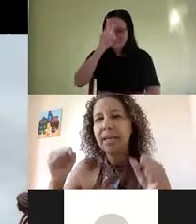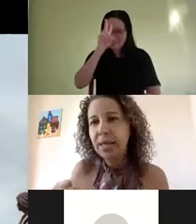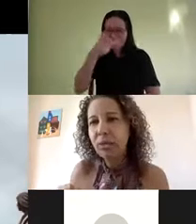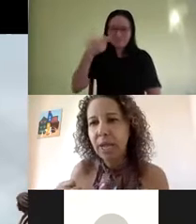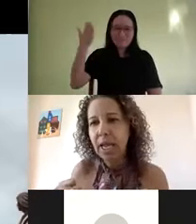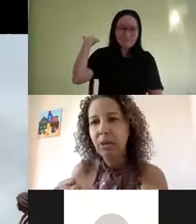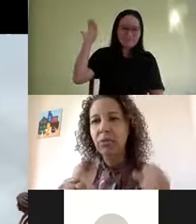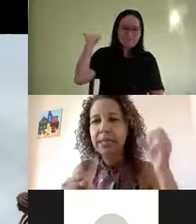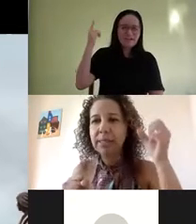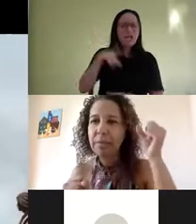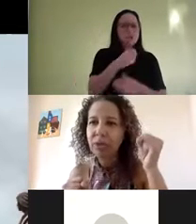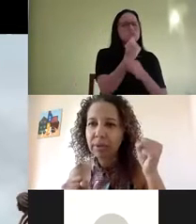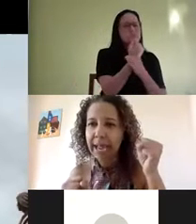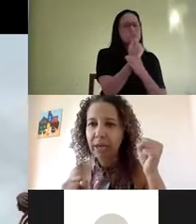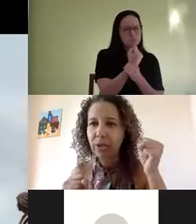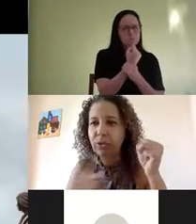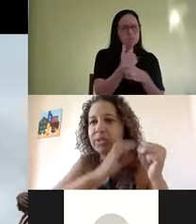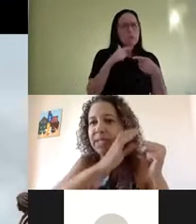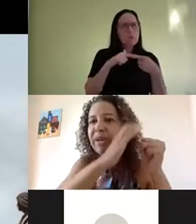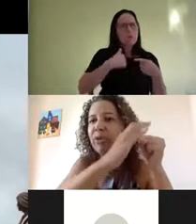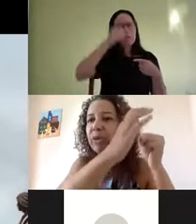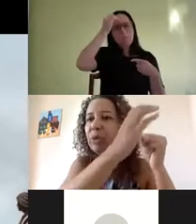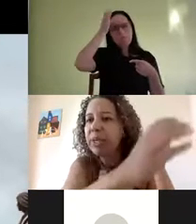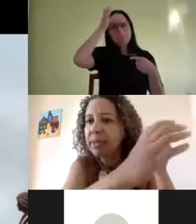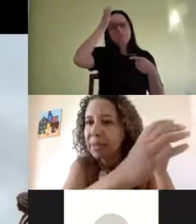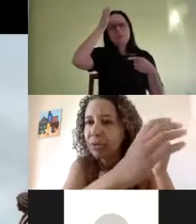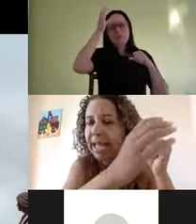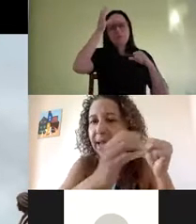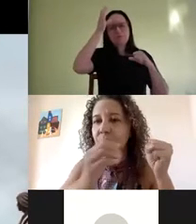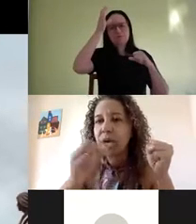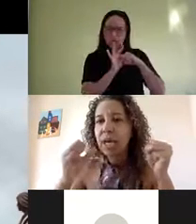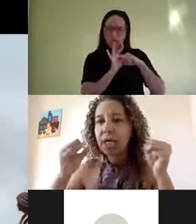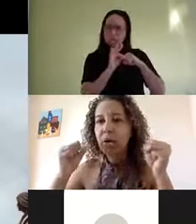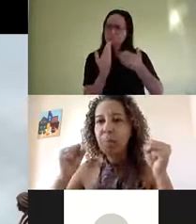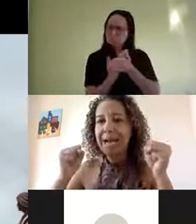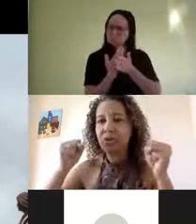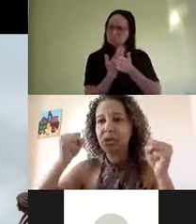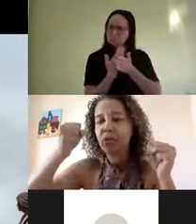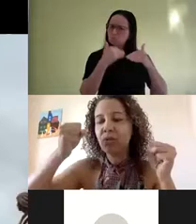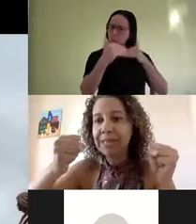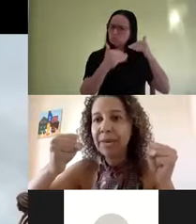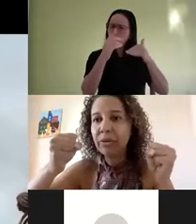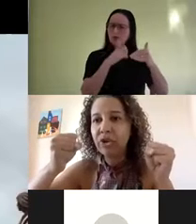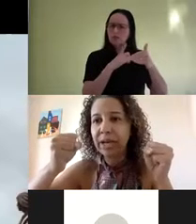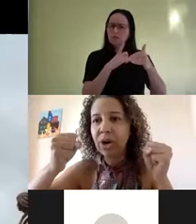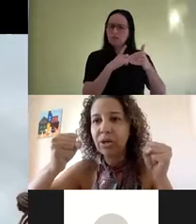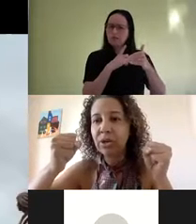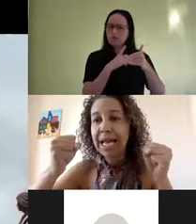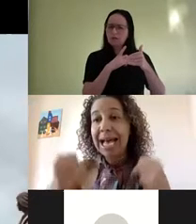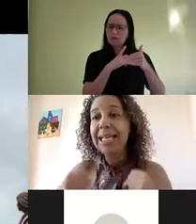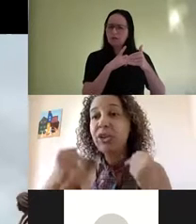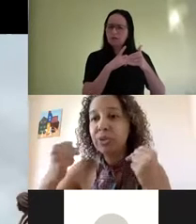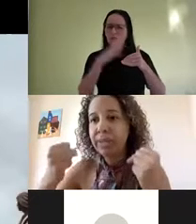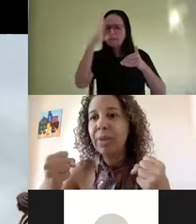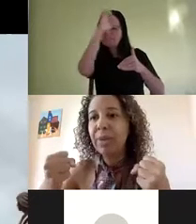se eu tenho conhecimento técnico, estou sempre evoluindo meu conhecimento técnico e eu passo a ter um conhecimento de negócio,